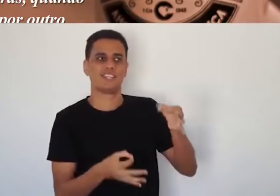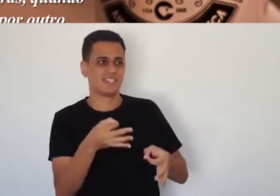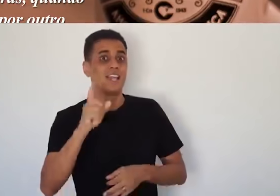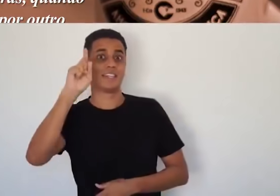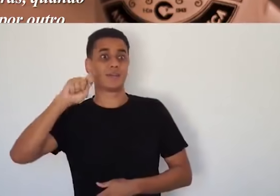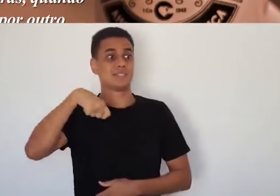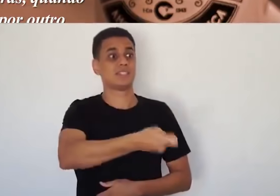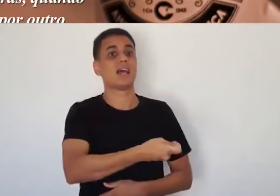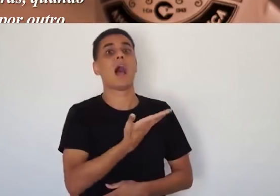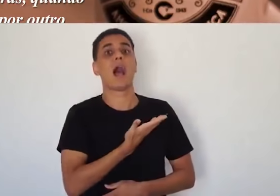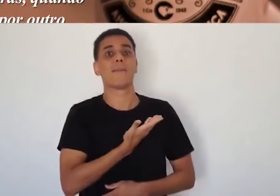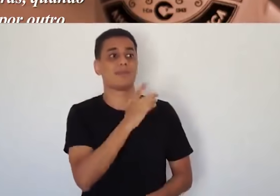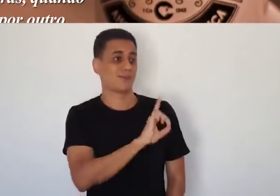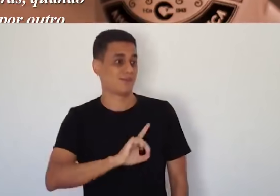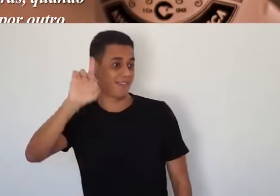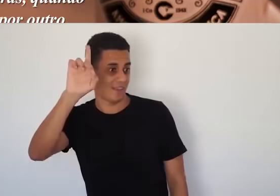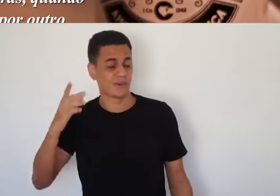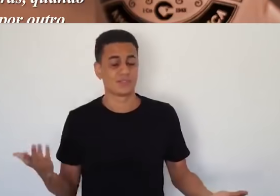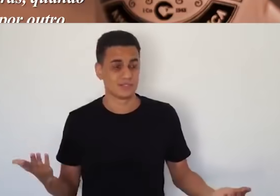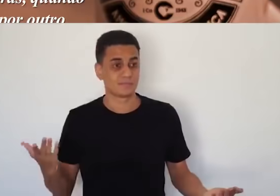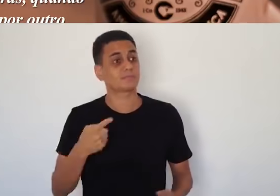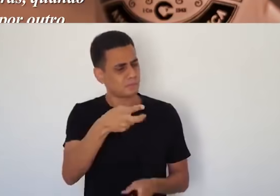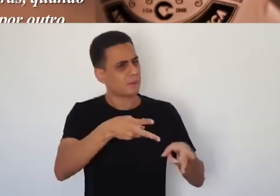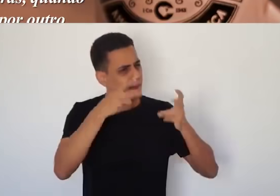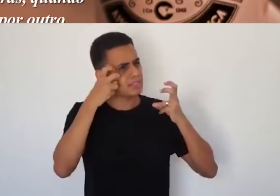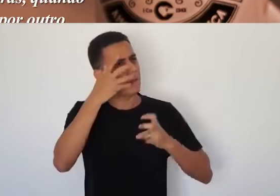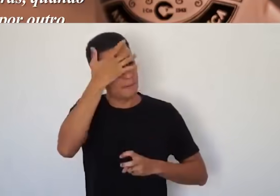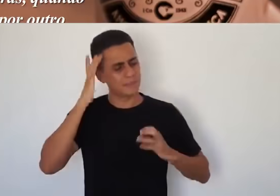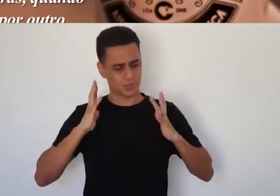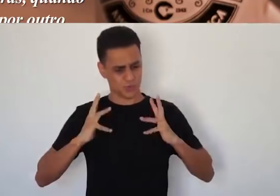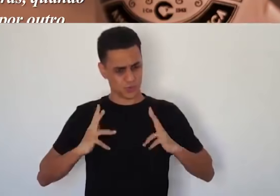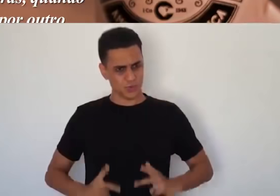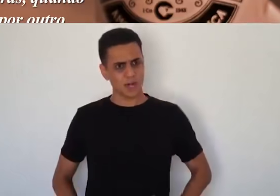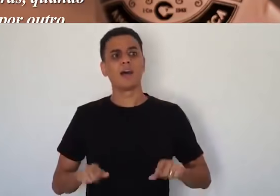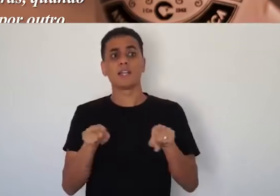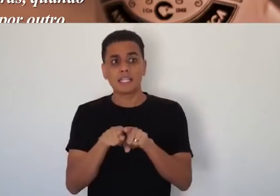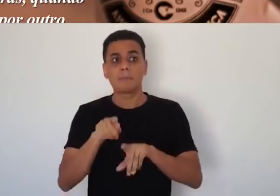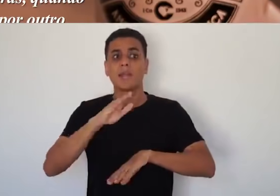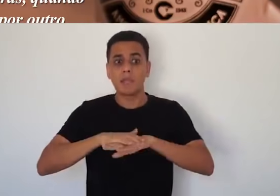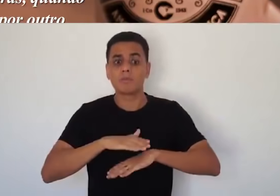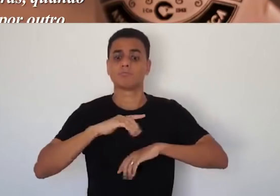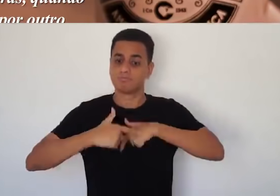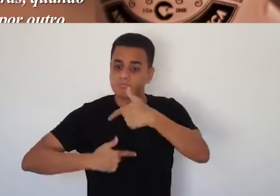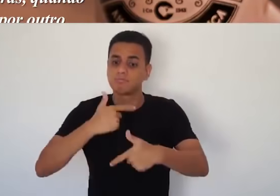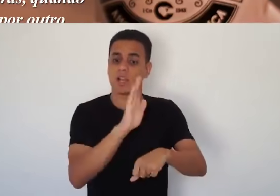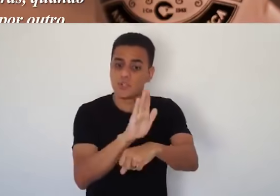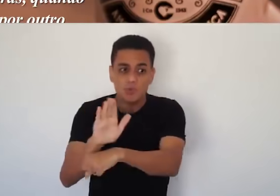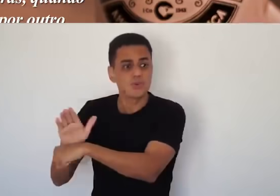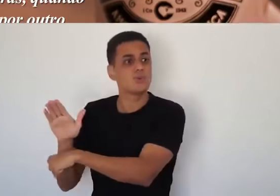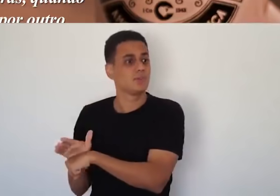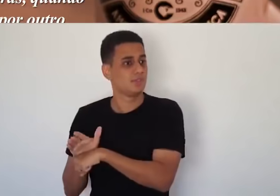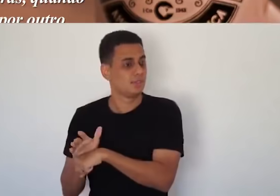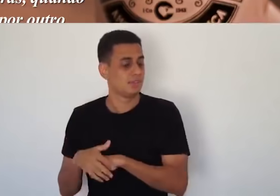sem obras está morta. É um texto muito importante para a vida cristã, né? Eu